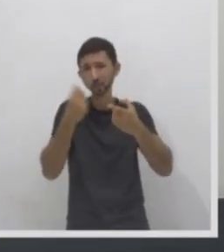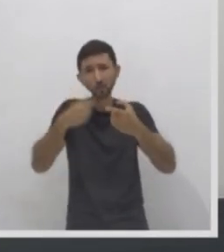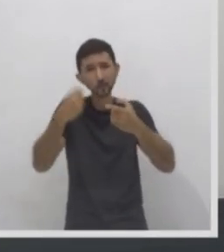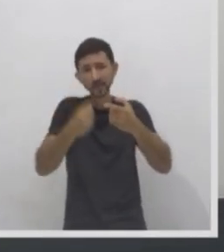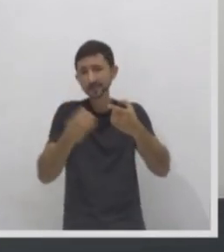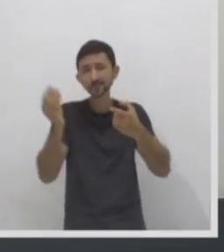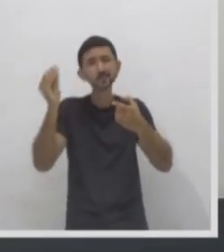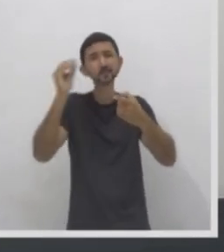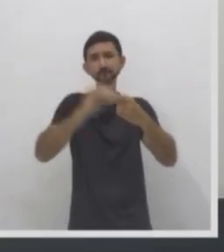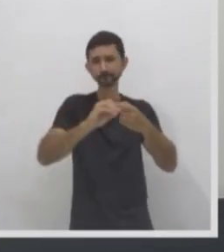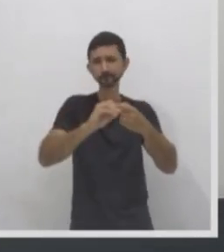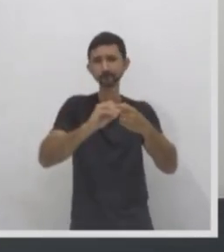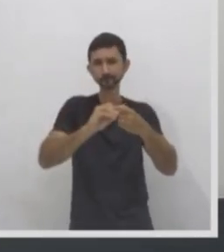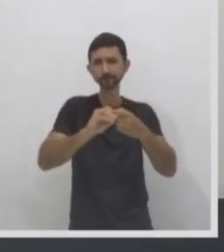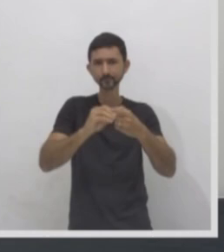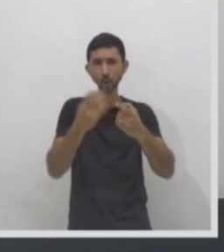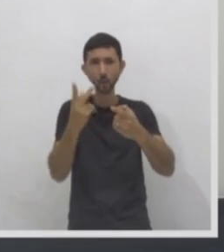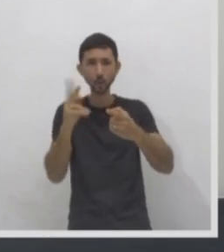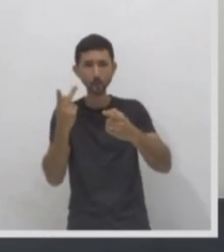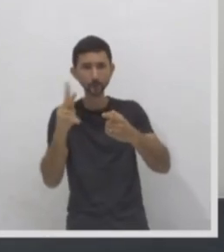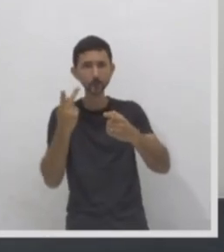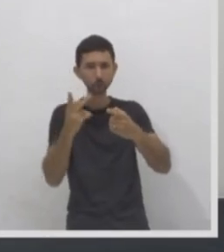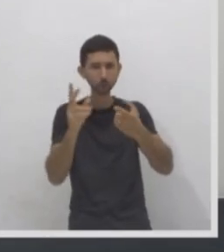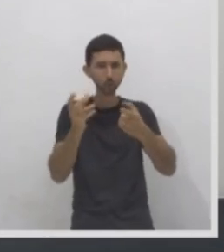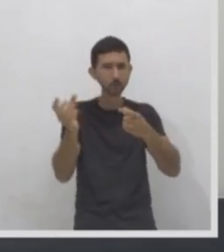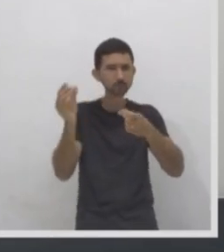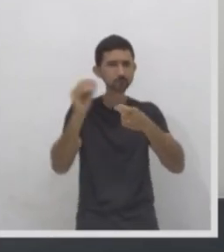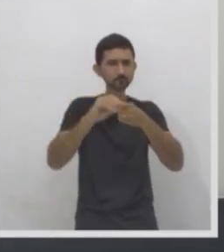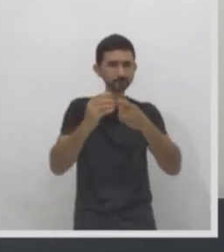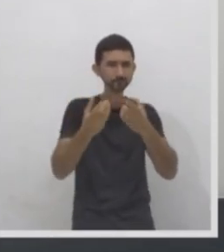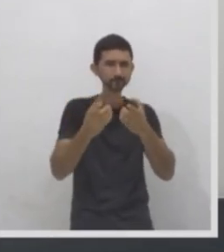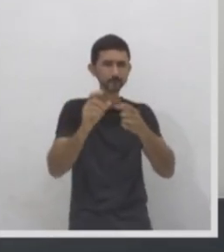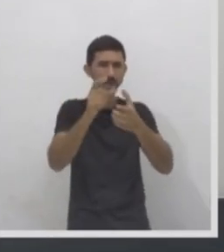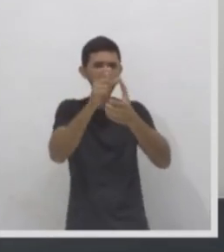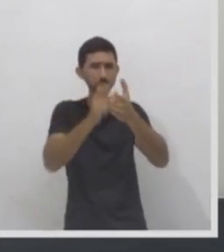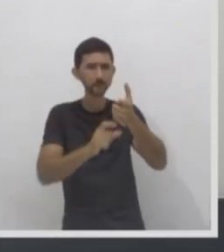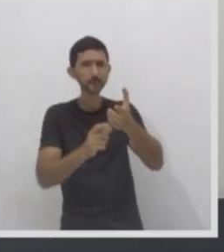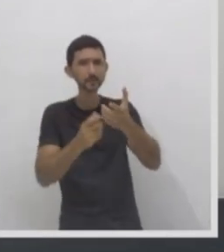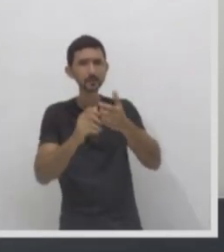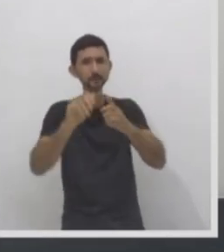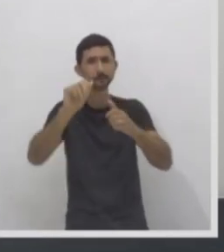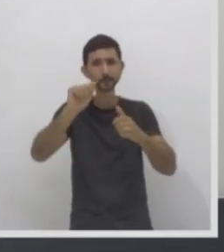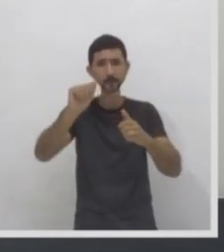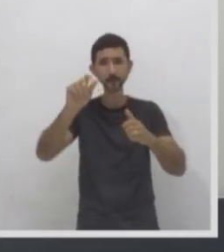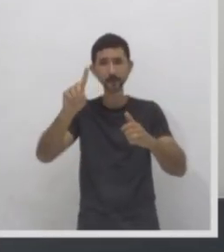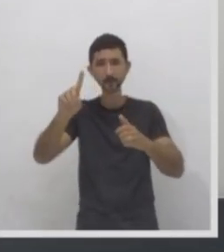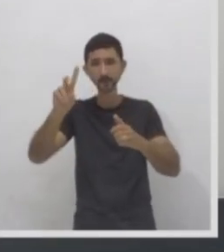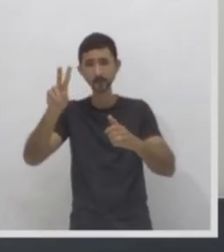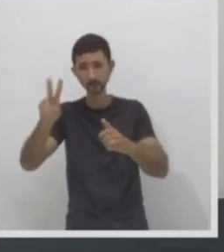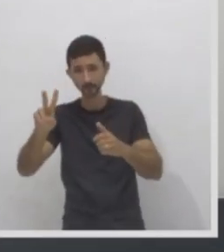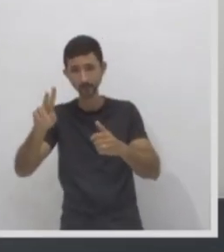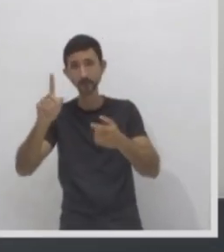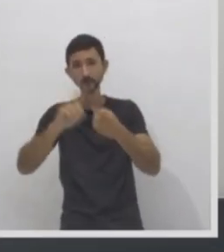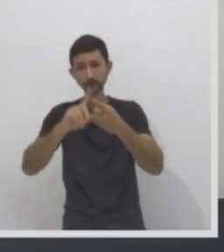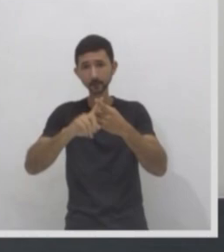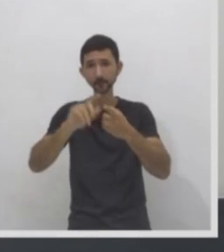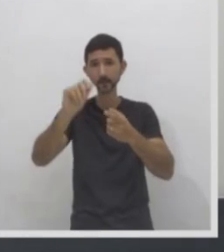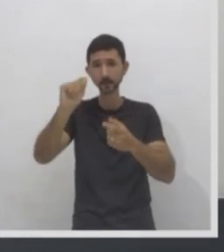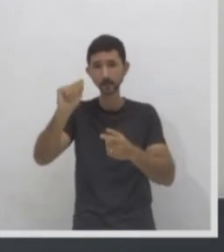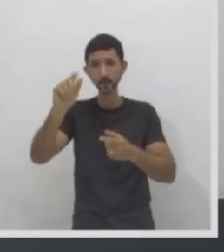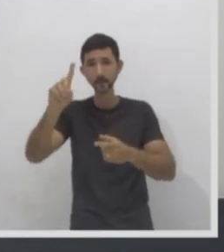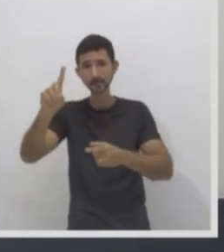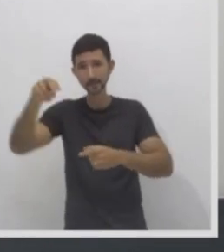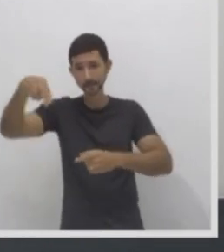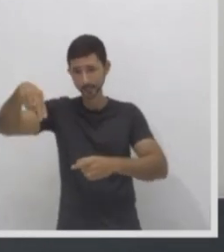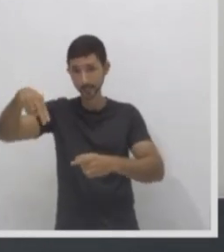nós começamos a ver esses dois primeiros termos acessórios da oração, que são o adjunto adnominal e o adjunto adverbial. Não esquece